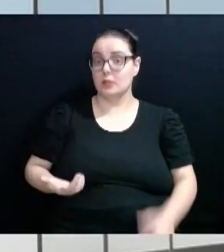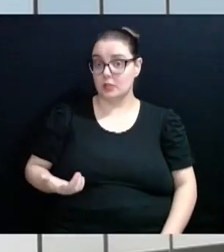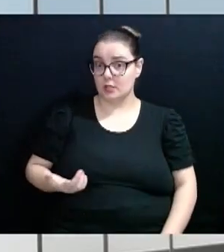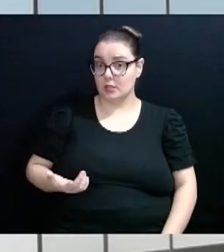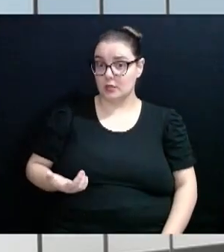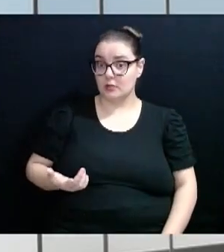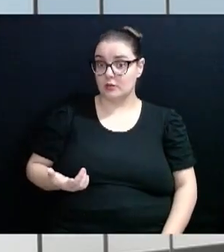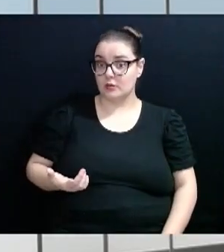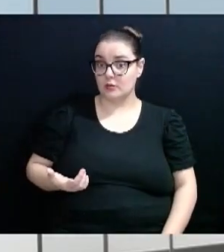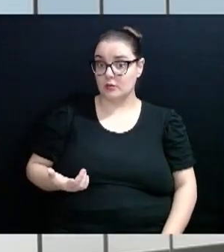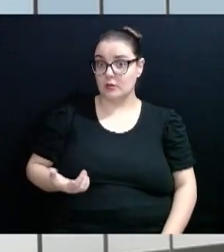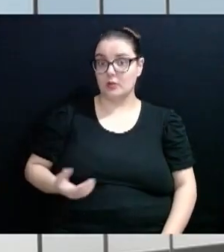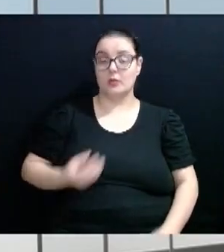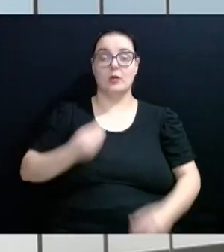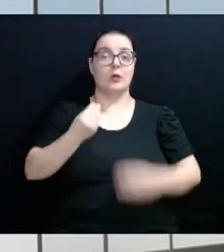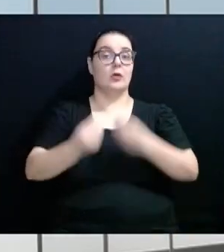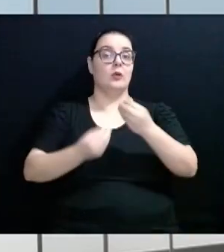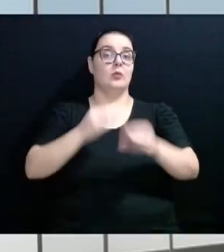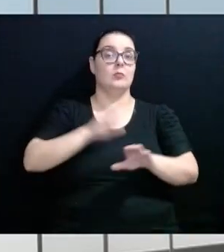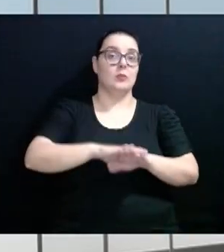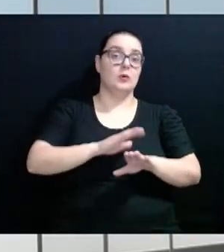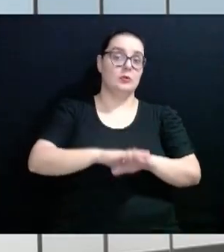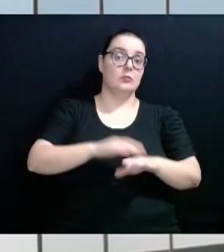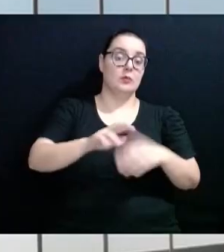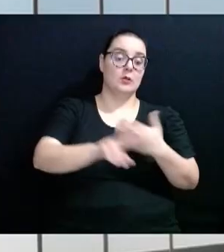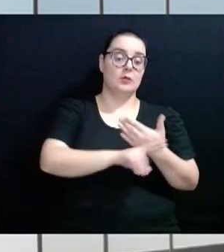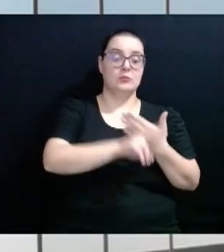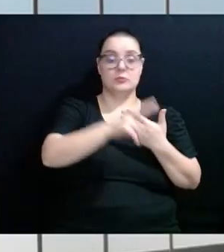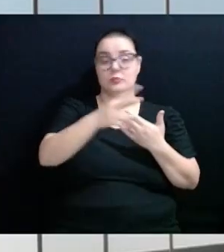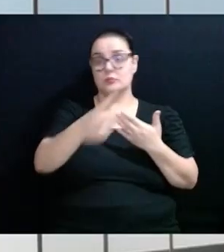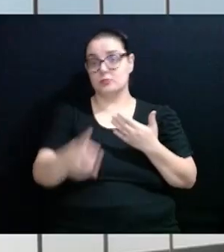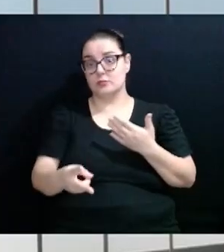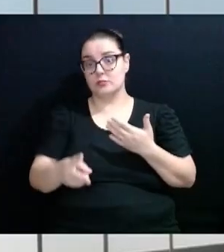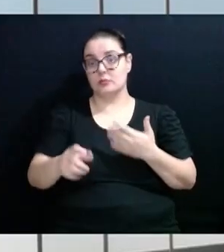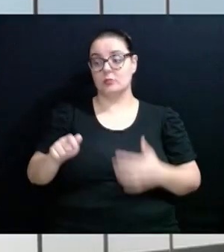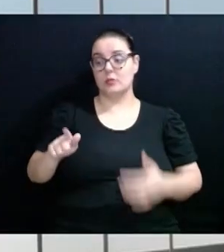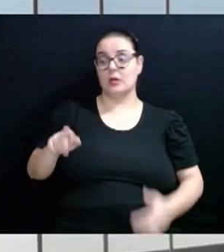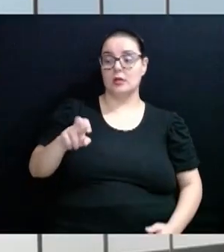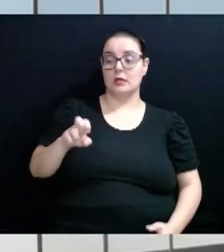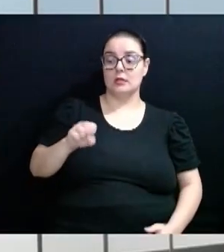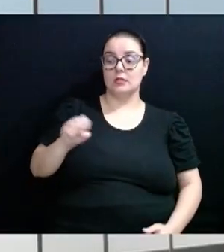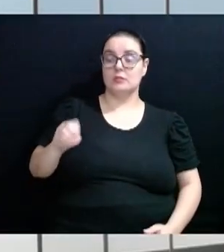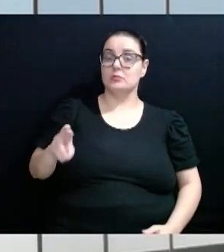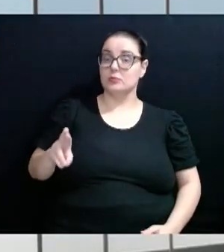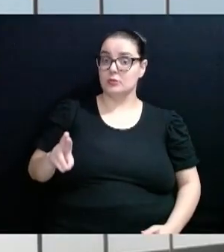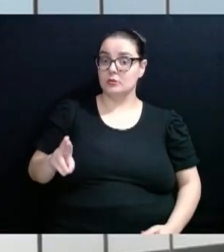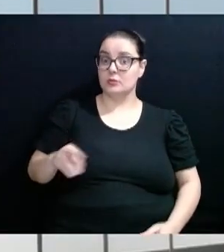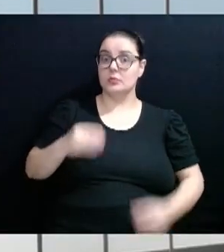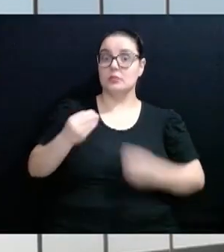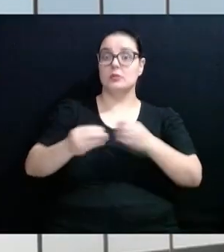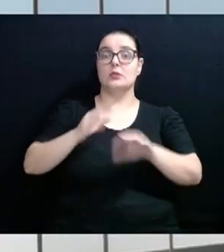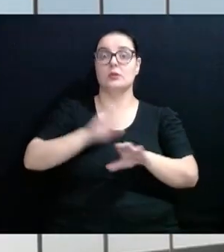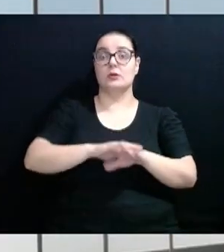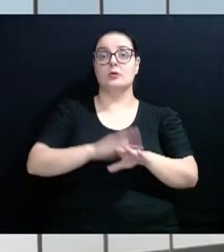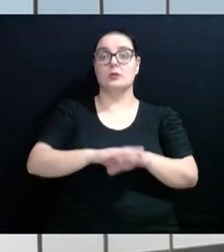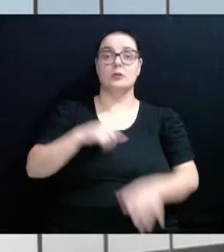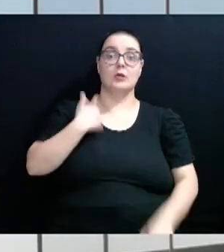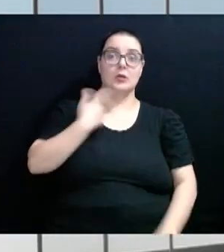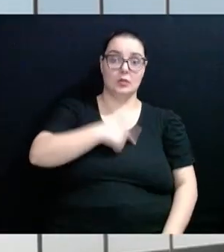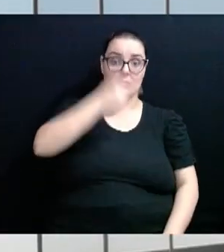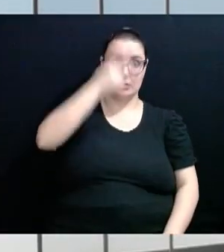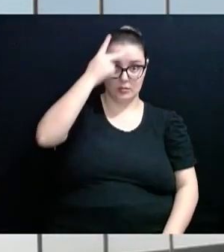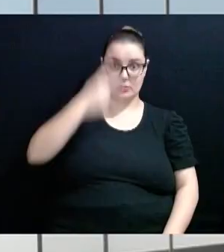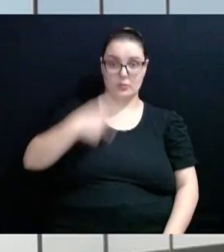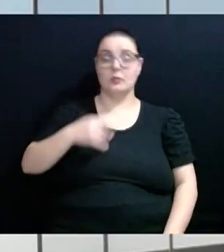esta medida atinge o agressor e como essa medida atinge a nós mesmos. Sim. Por exemplo,